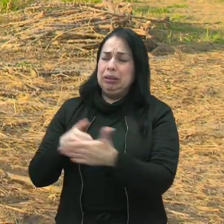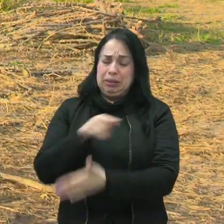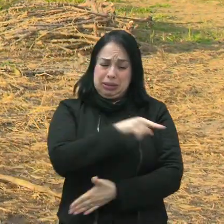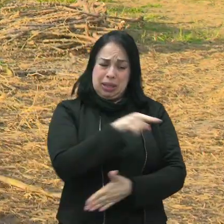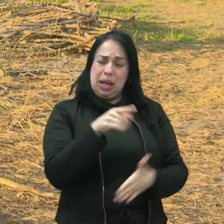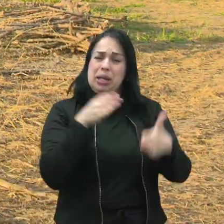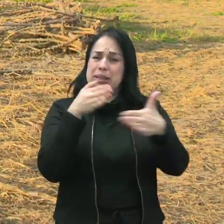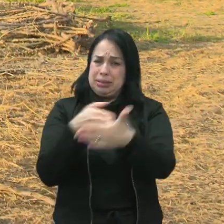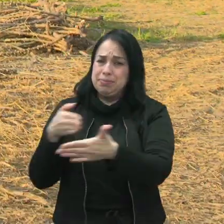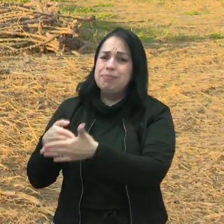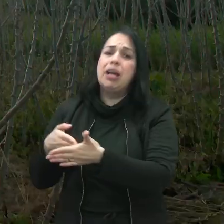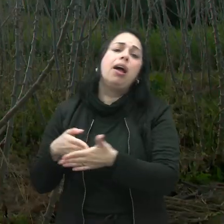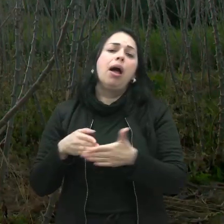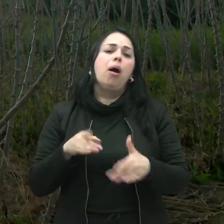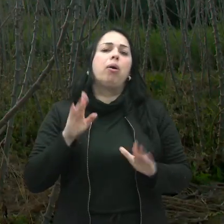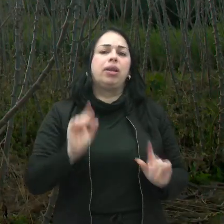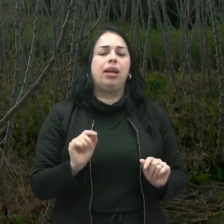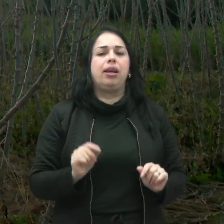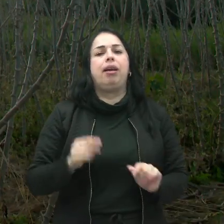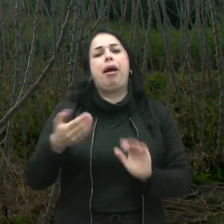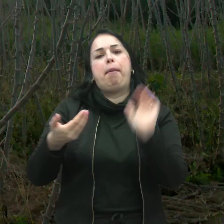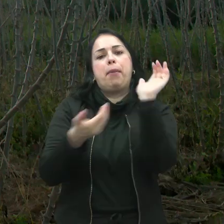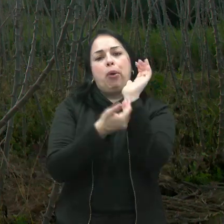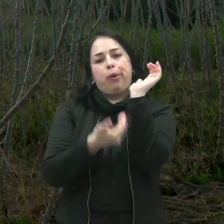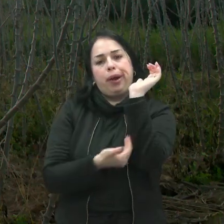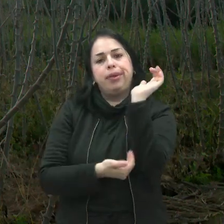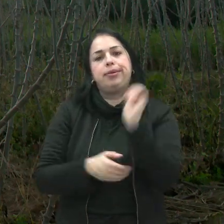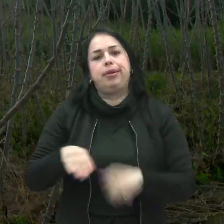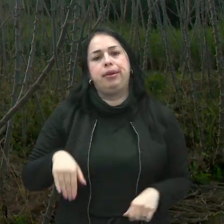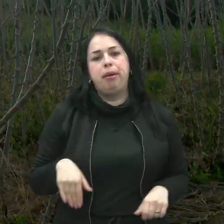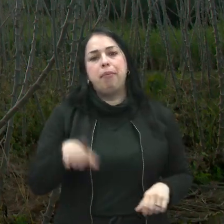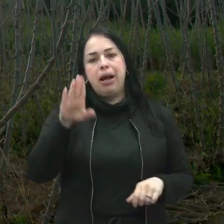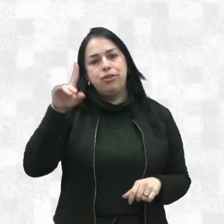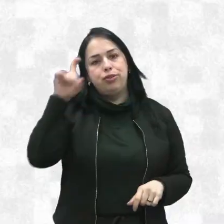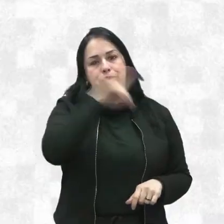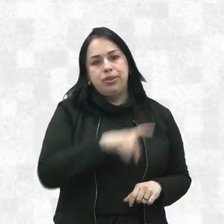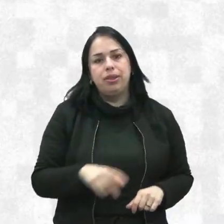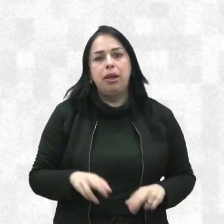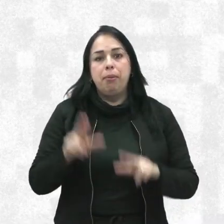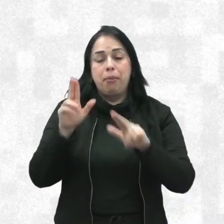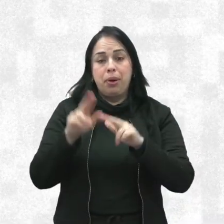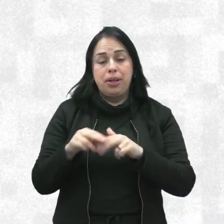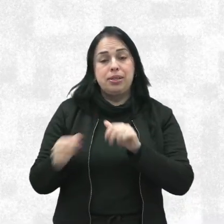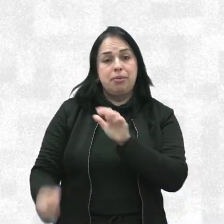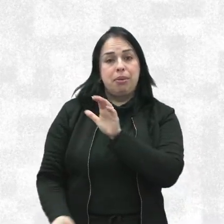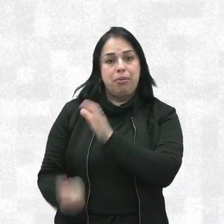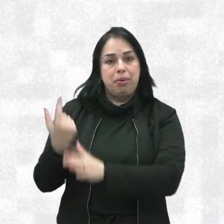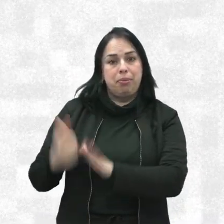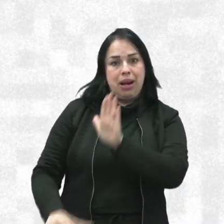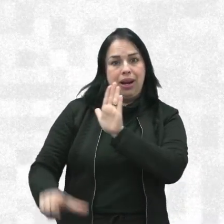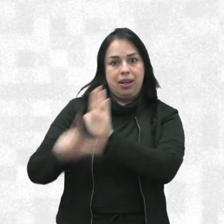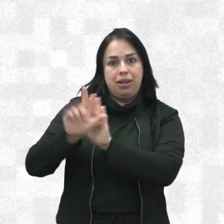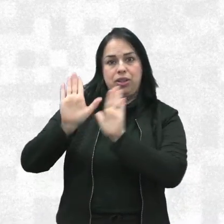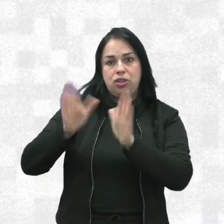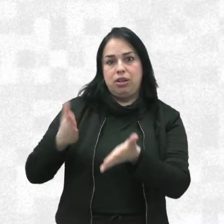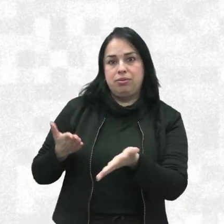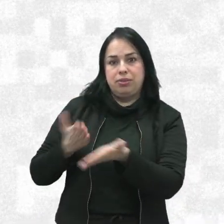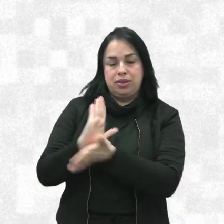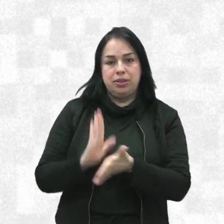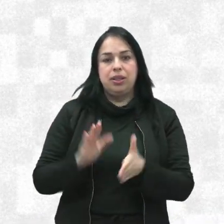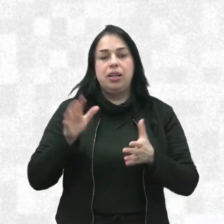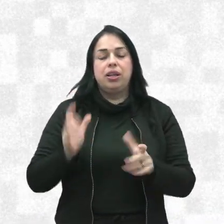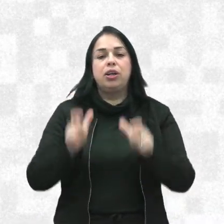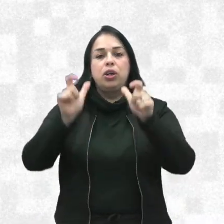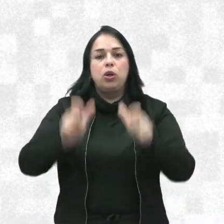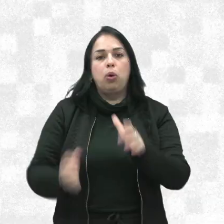barreiras enfrentadas pelos produtores é a burocracia. Pensando nisso, uma lei aprovada pela